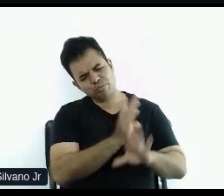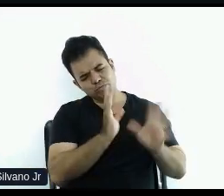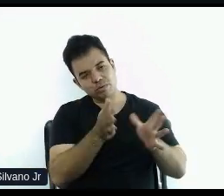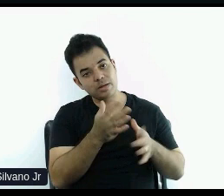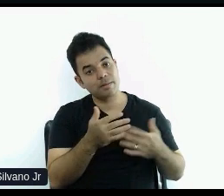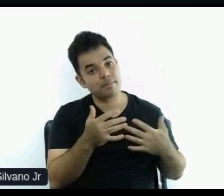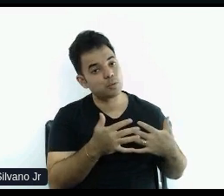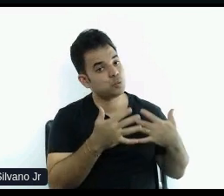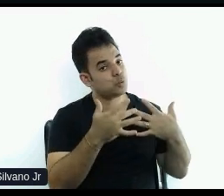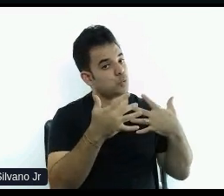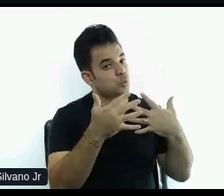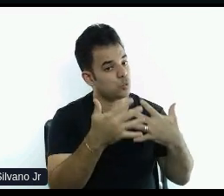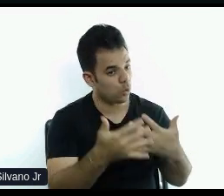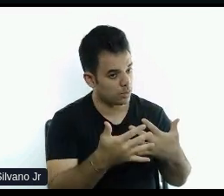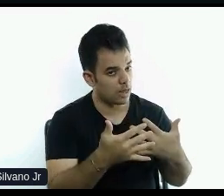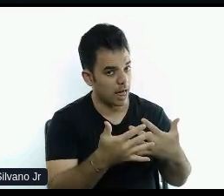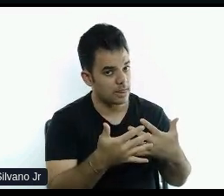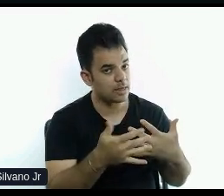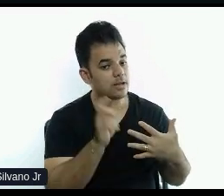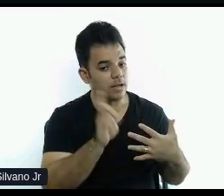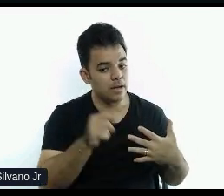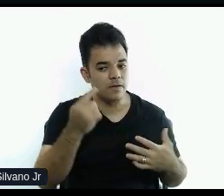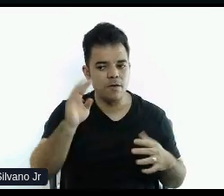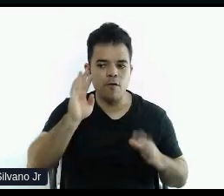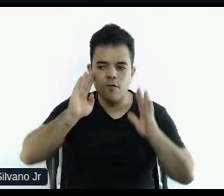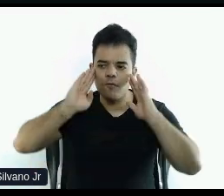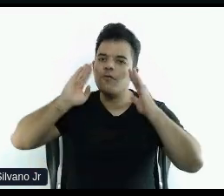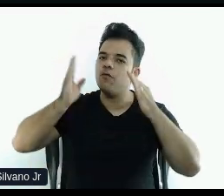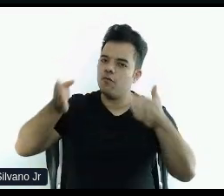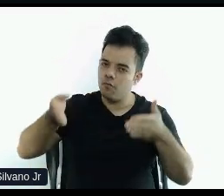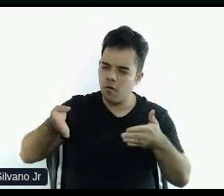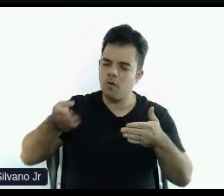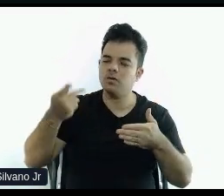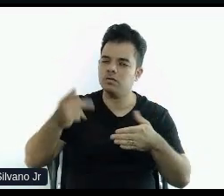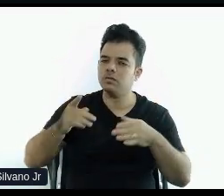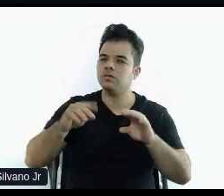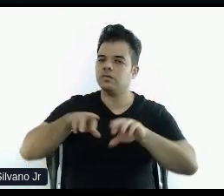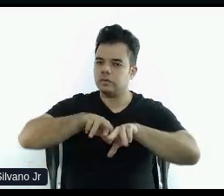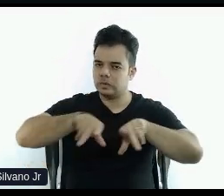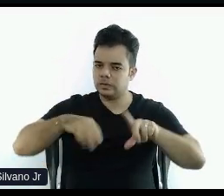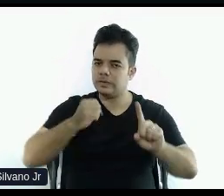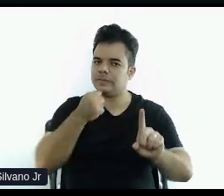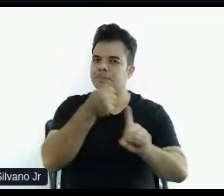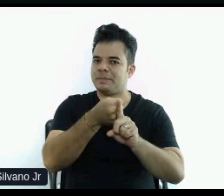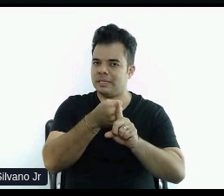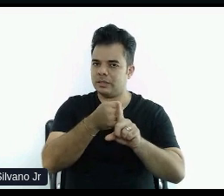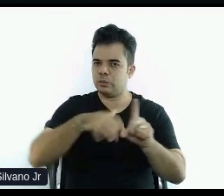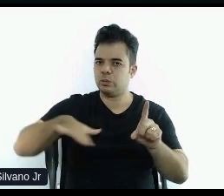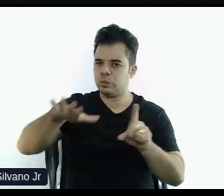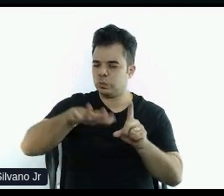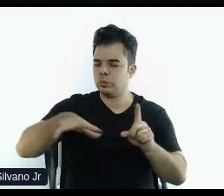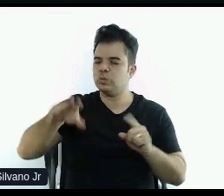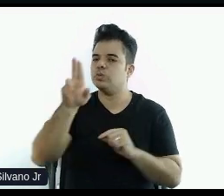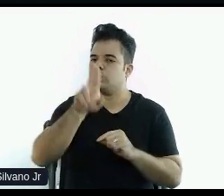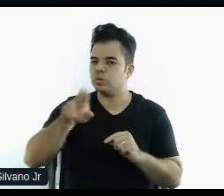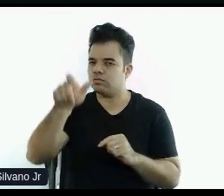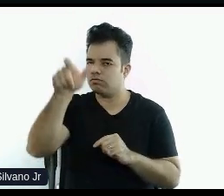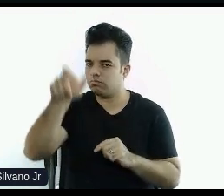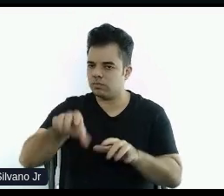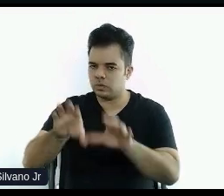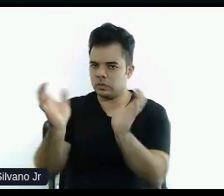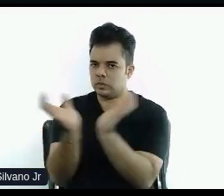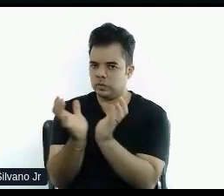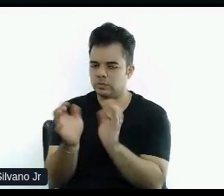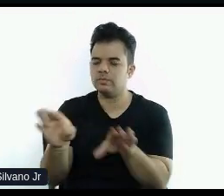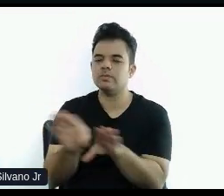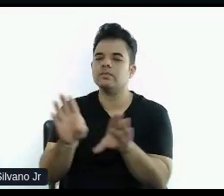grupo específico, para um foco específico que vai dar um impacto significativo na usuária, e, em contrapartida, a